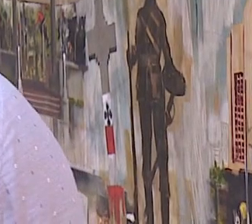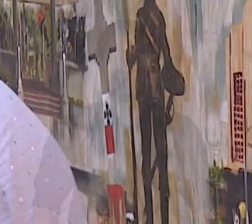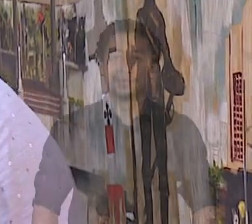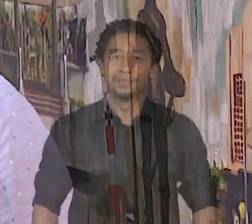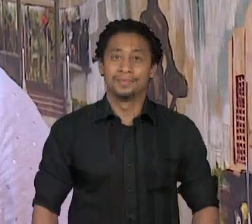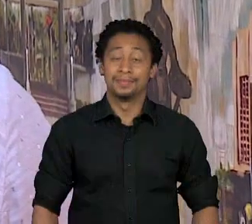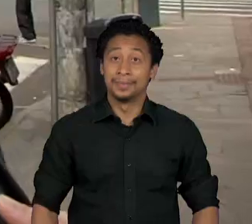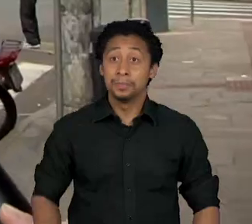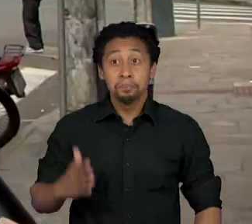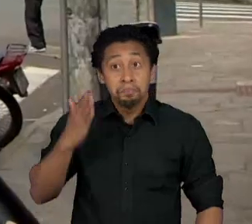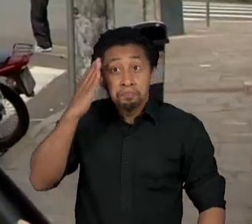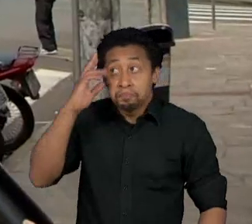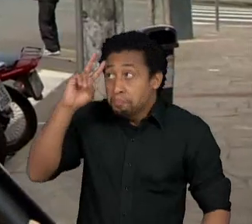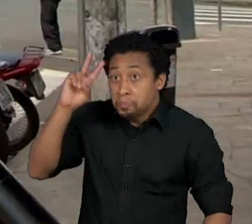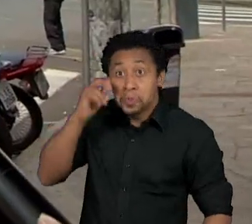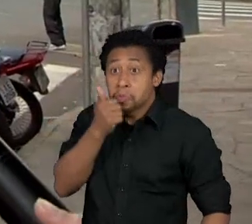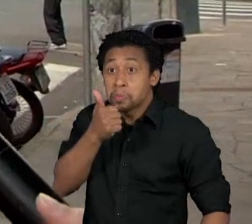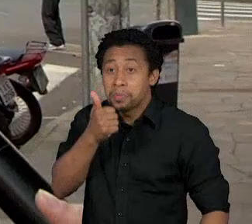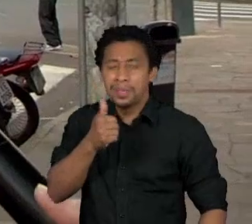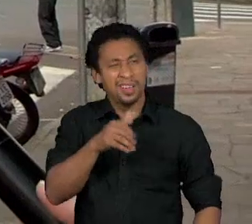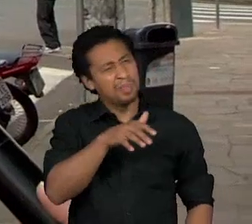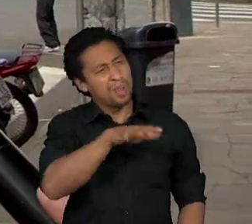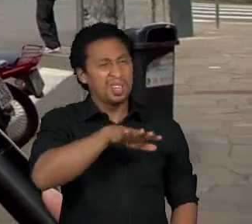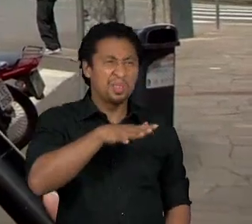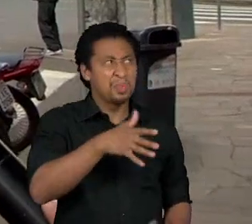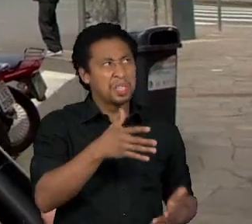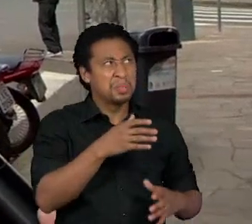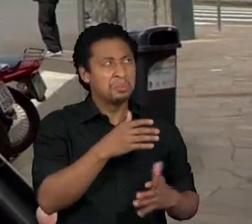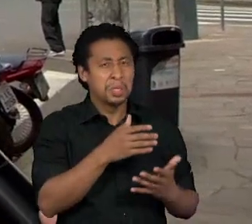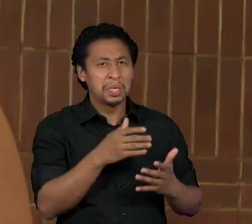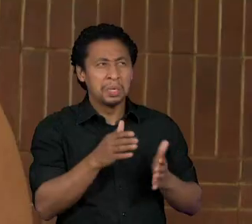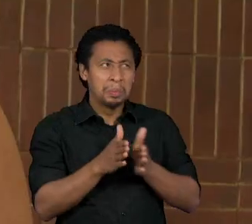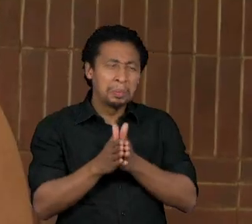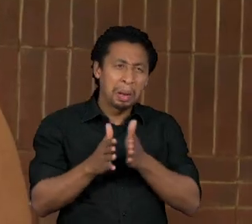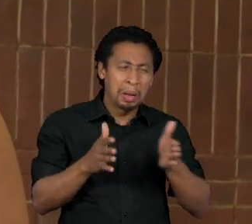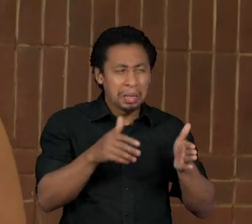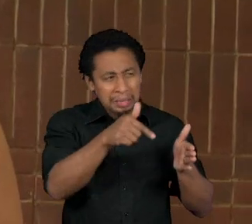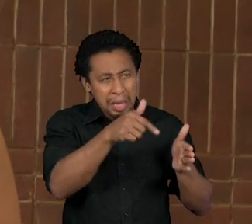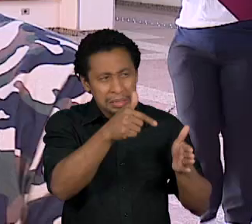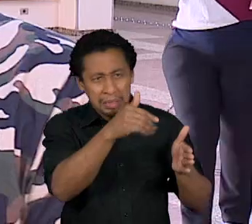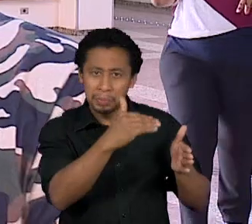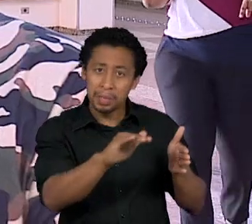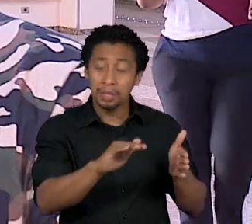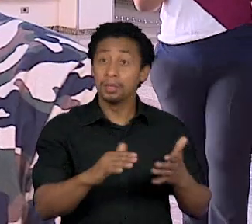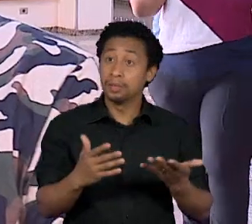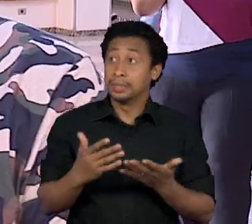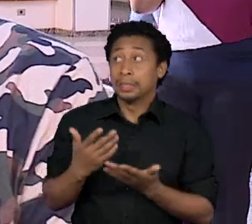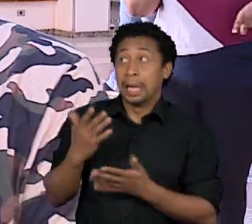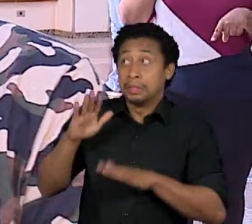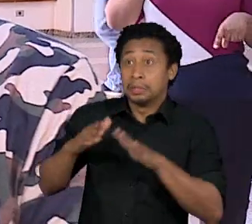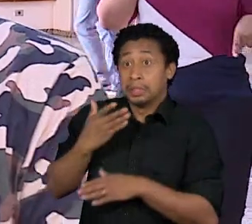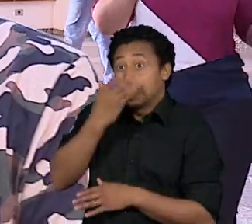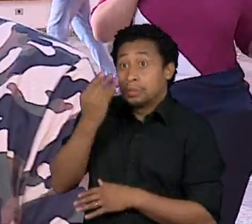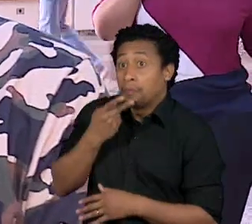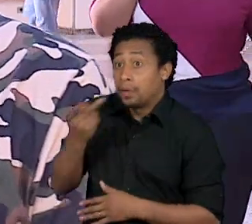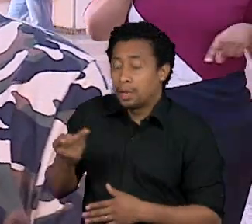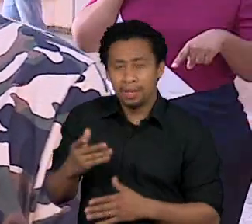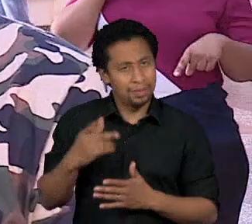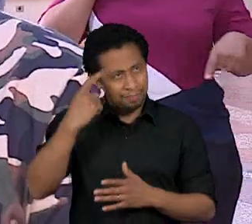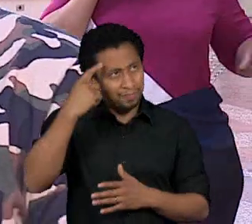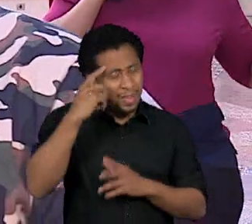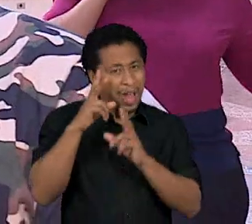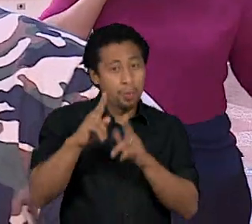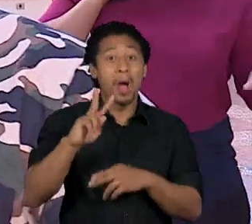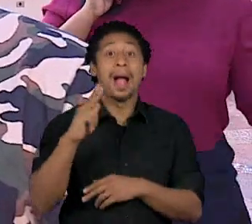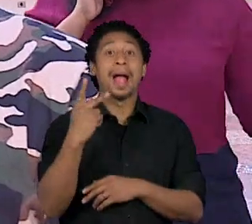Minha memória tá bem. Razoável. Média 7, pode ser, 7,5. Esqueci o que eu tinha que falar. É um HD de memória. Então,